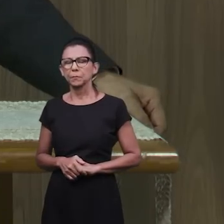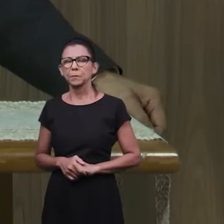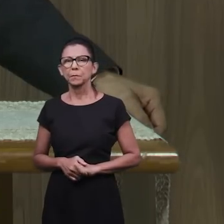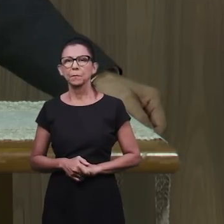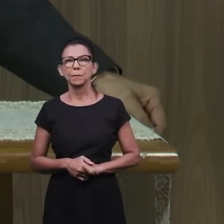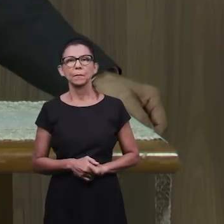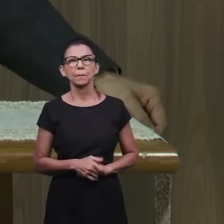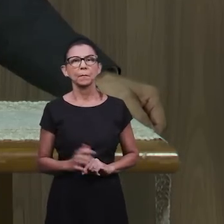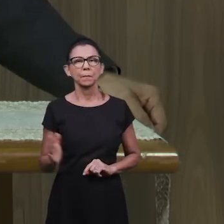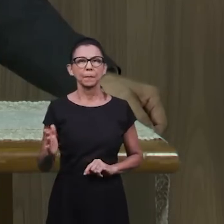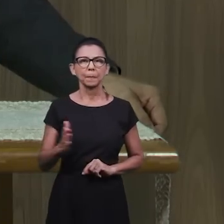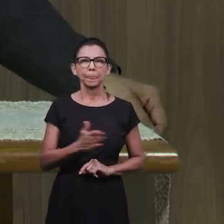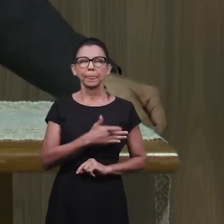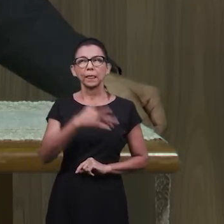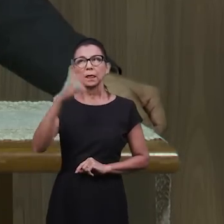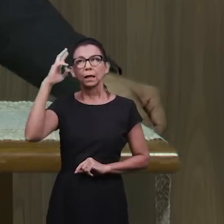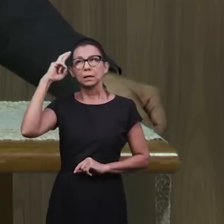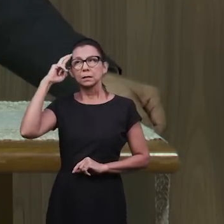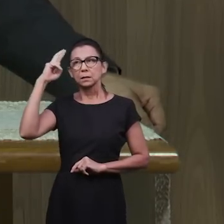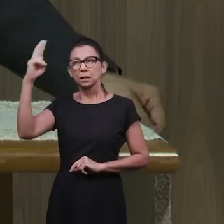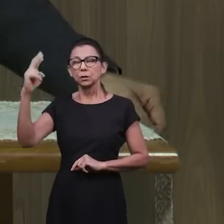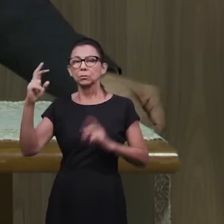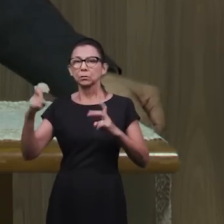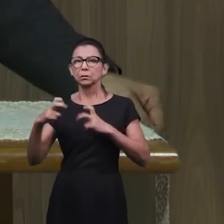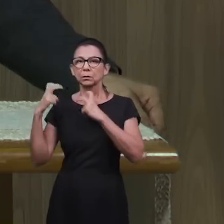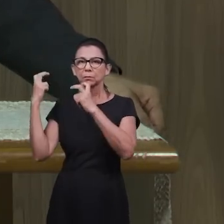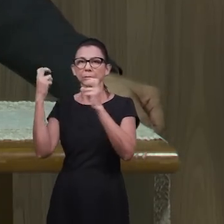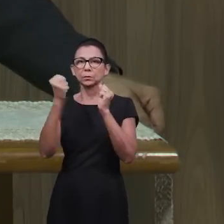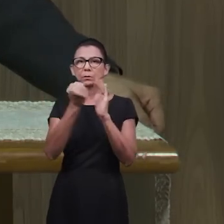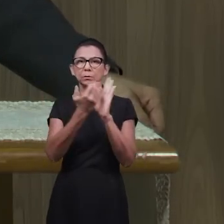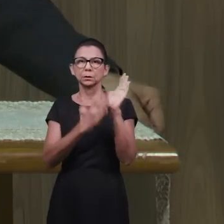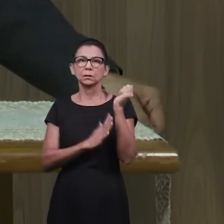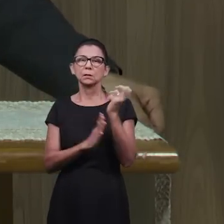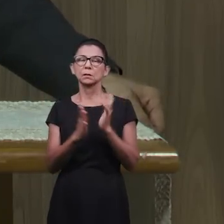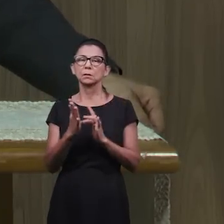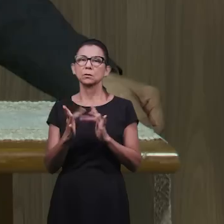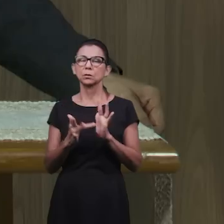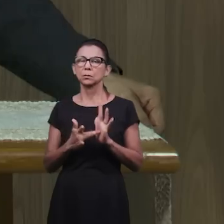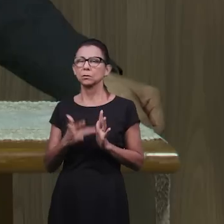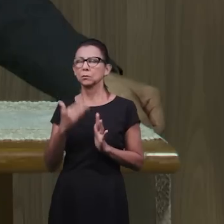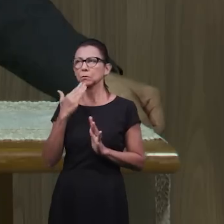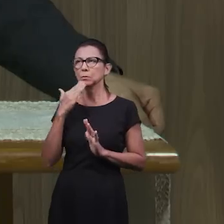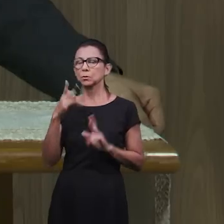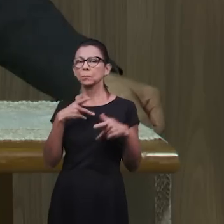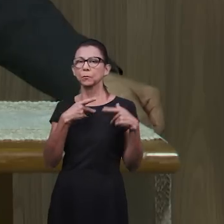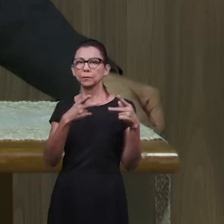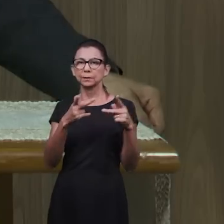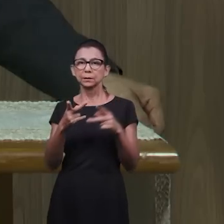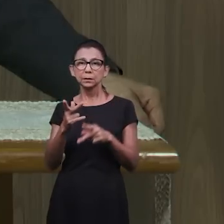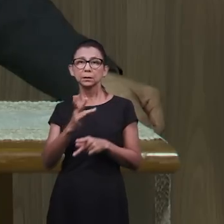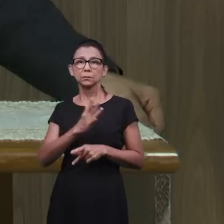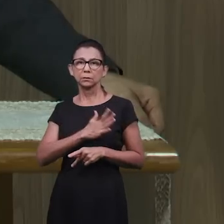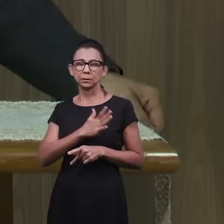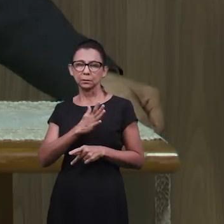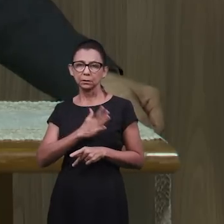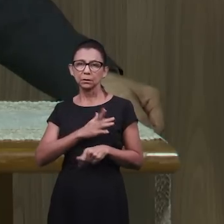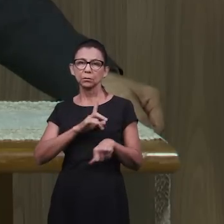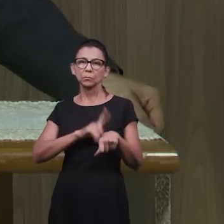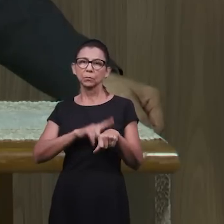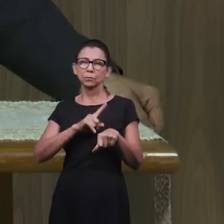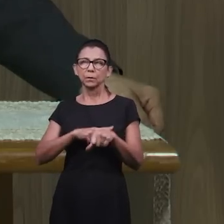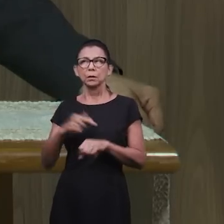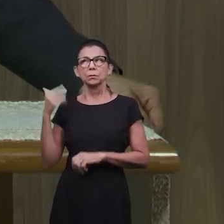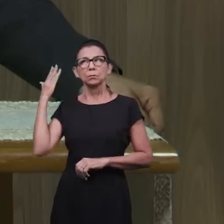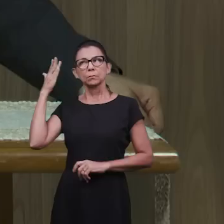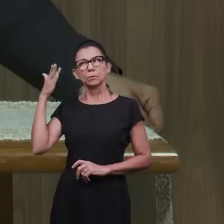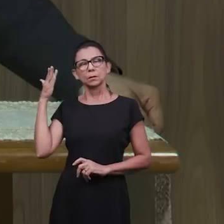ainda, quando voltamos a clamar, pelo precioso sangue do Senhor Jesus, e pedimos que nos visite com a tua palavra,